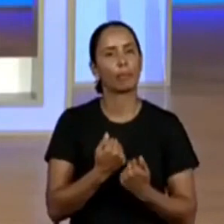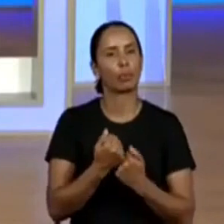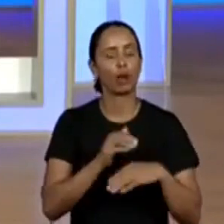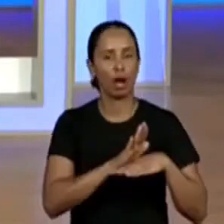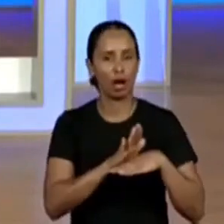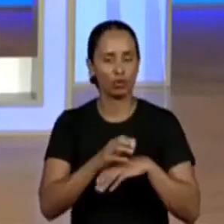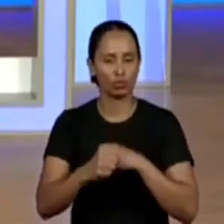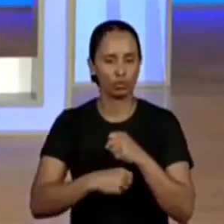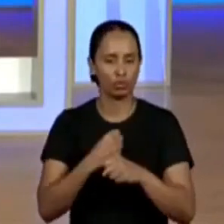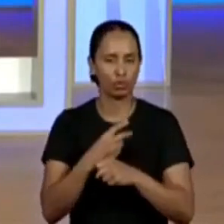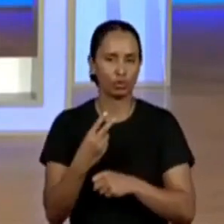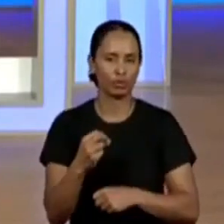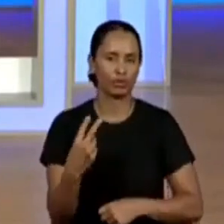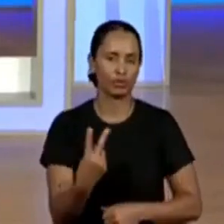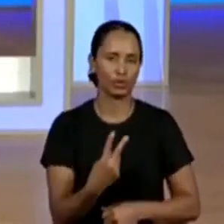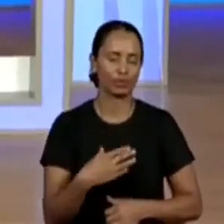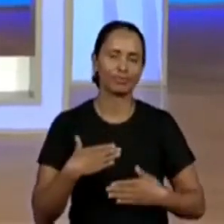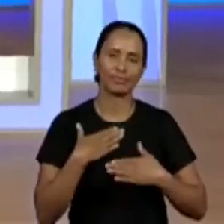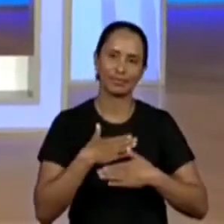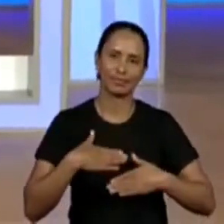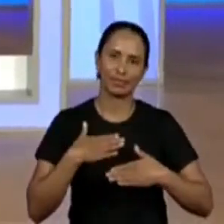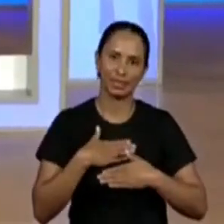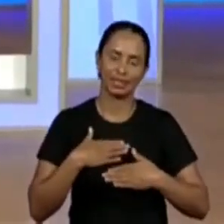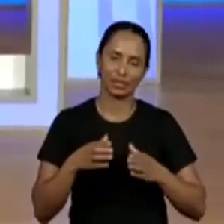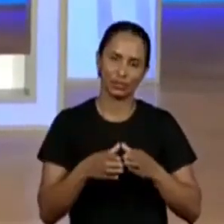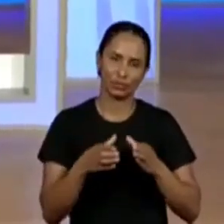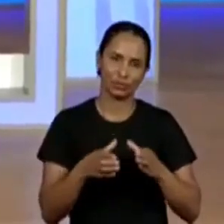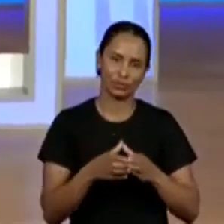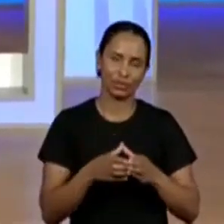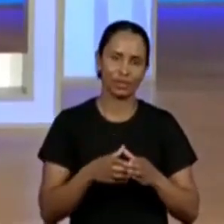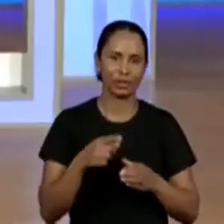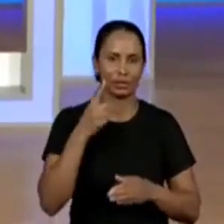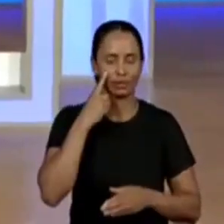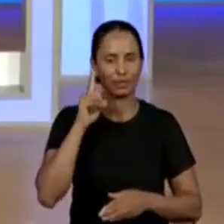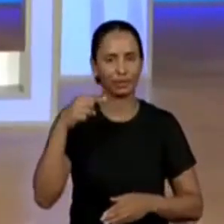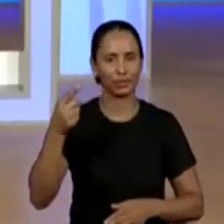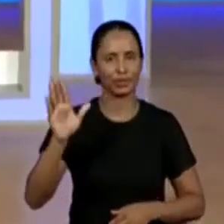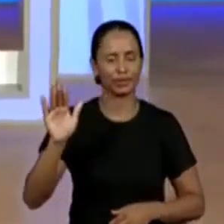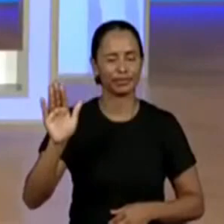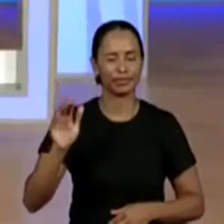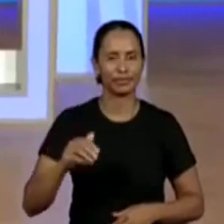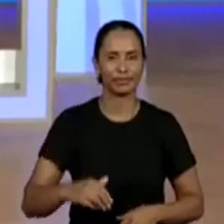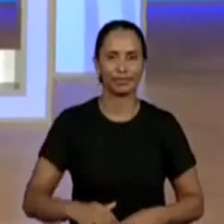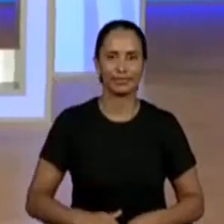sem nenhuma dúvida. Foi um prazer estar aqui com vocês. Até a próxima. Tchau, tchau.